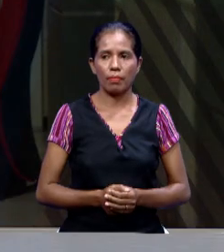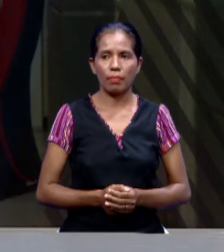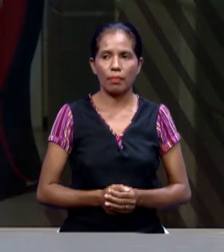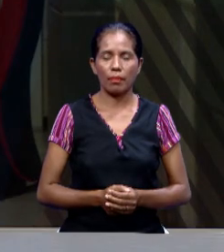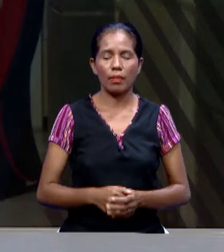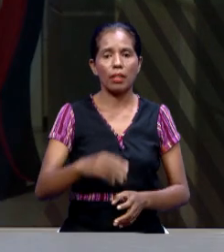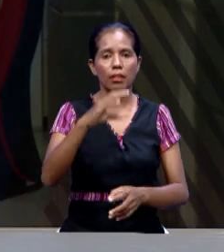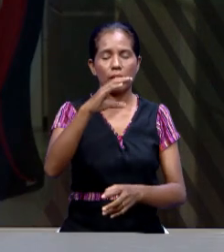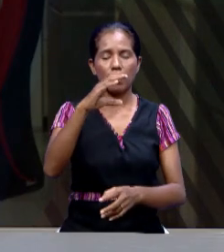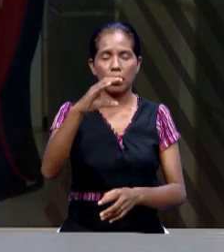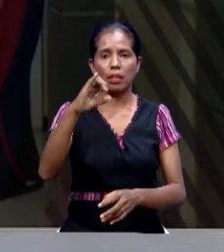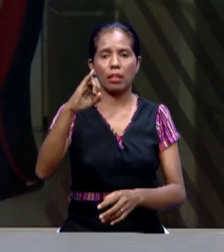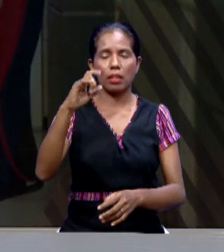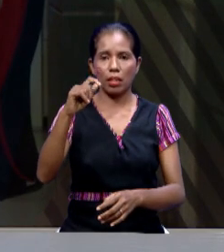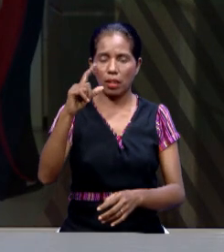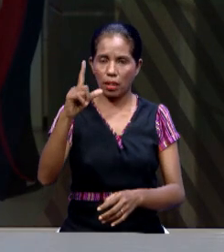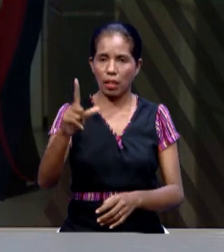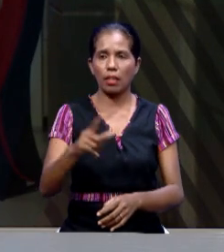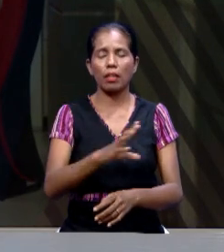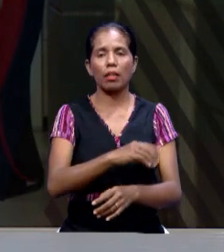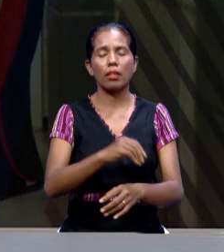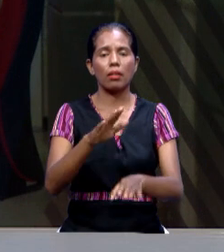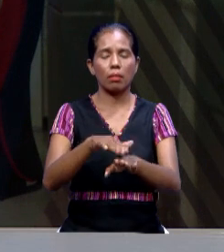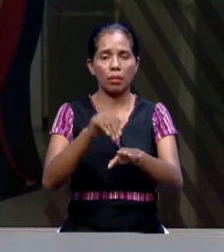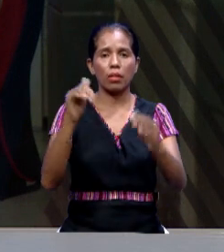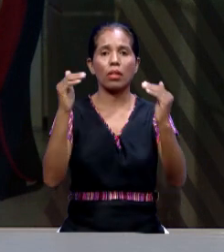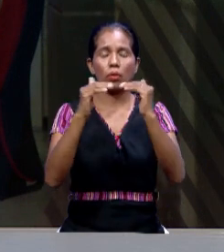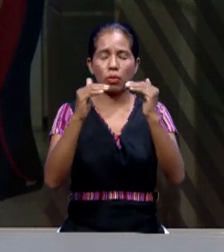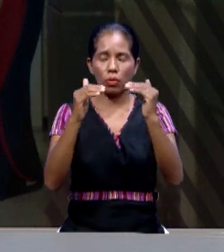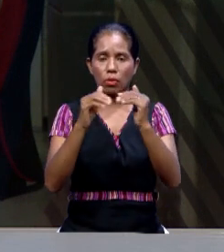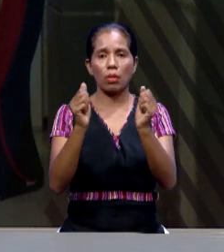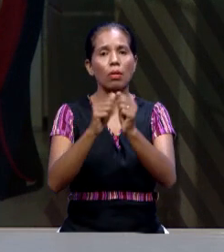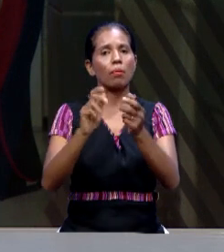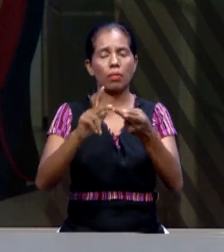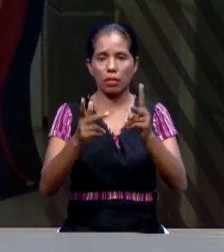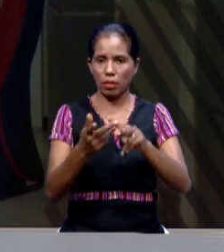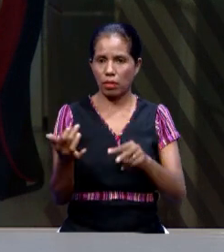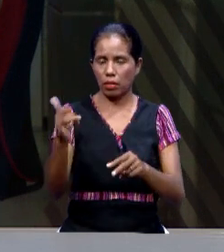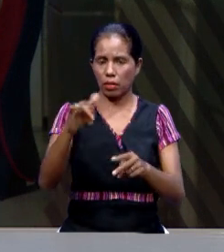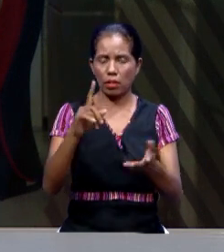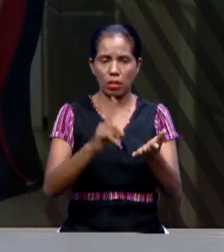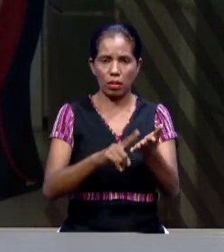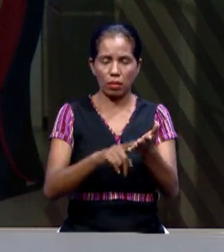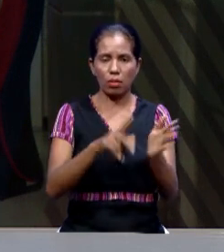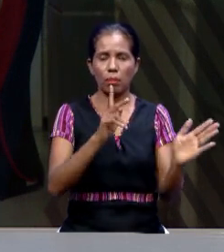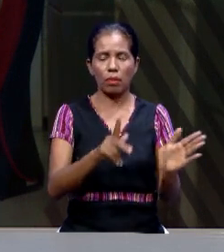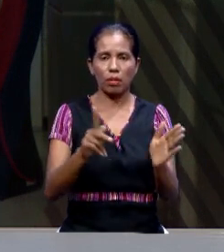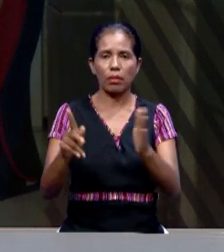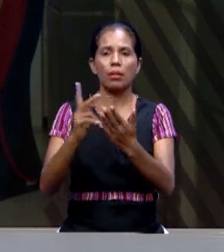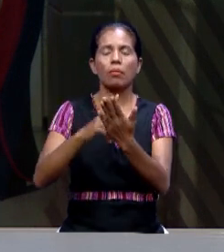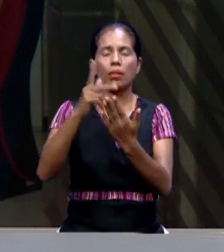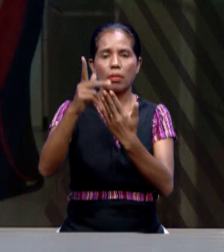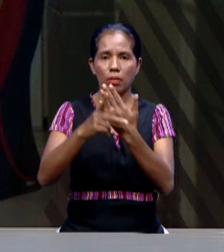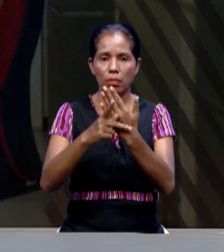Câmara Comércio e Indústria Timor-Leste convoca encontro com parceiro CIRA, onde discute plano no programa